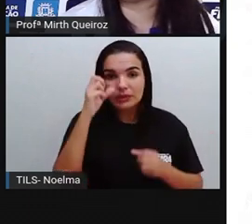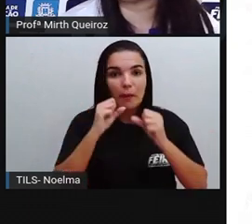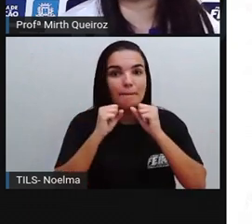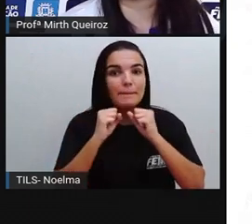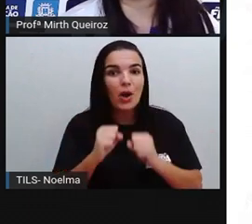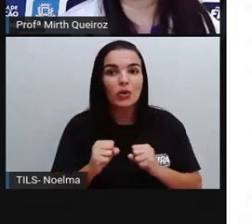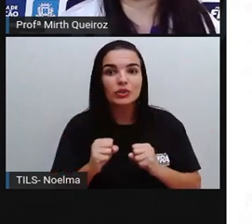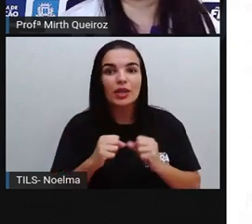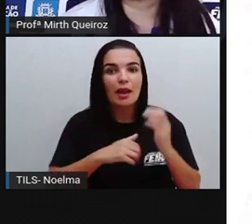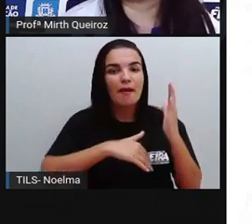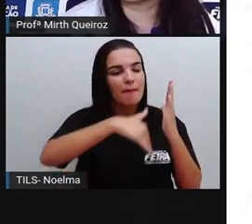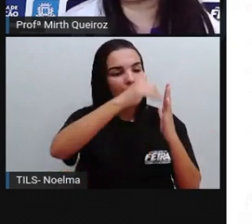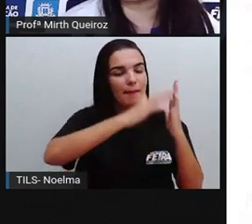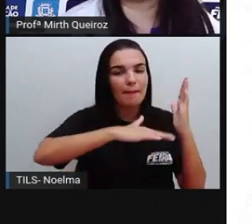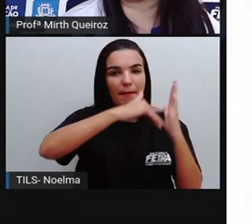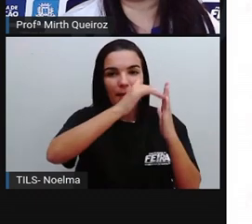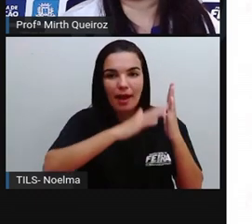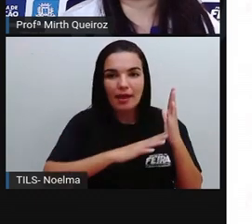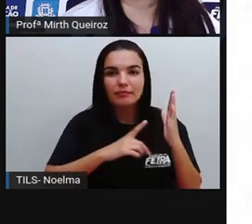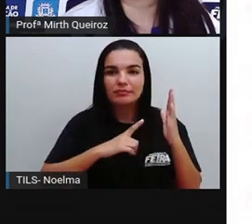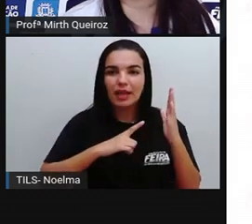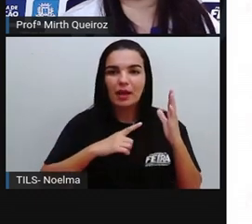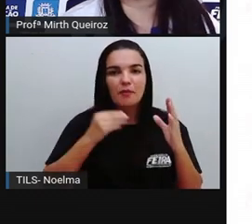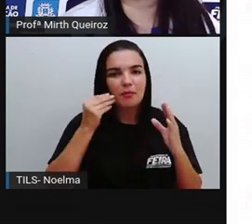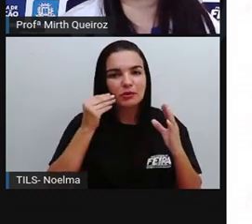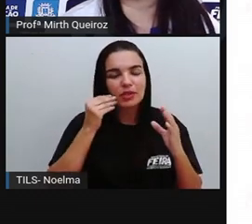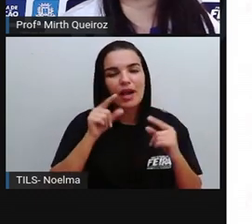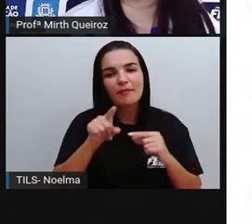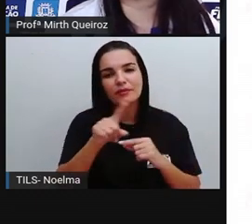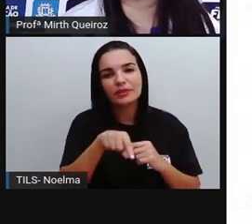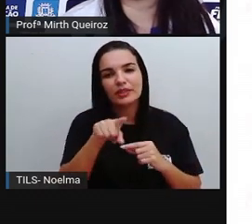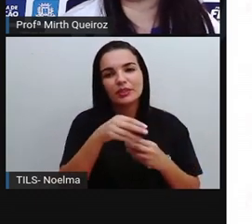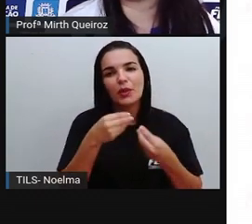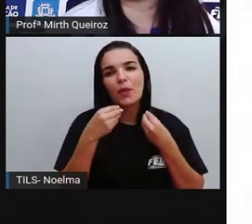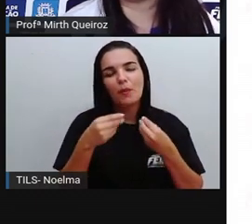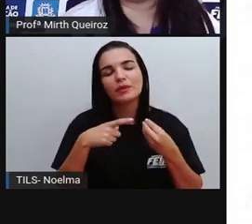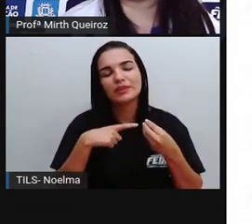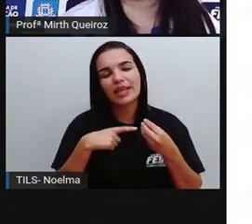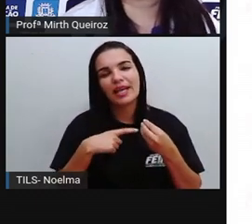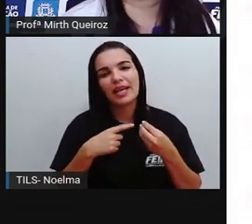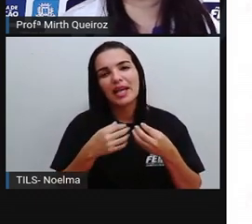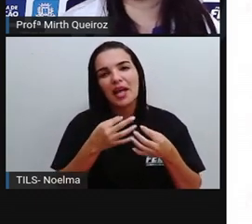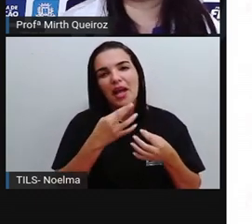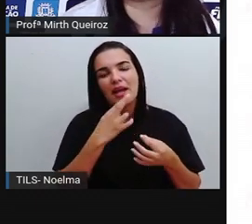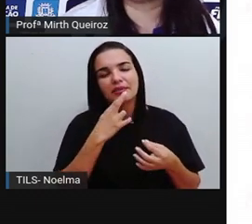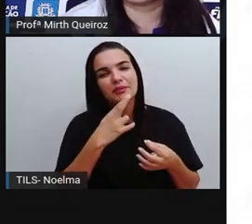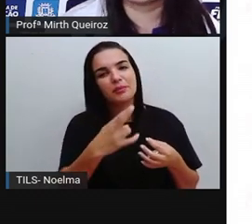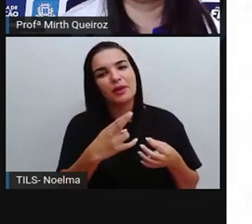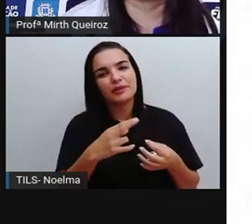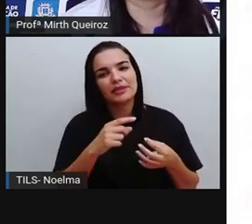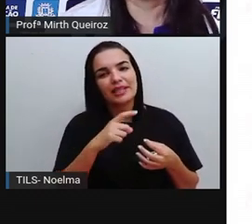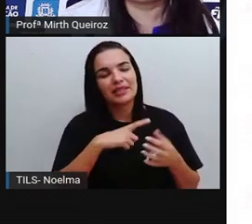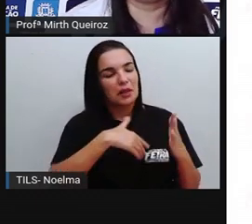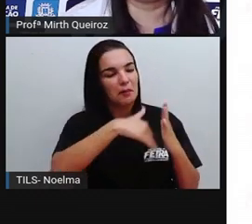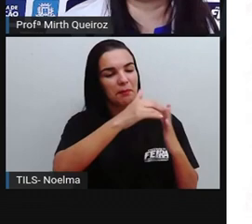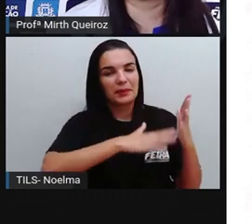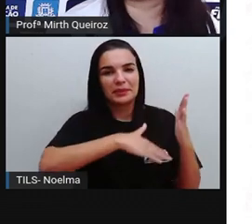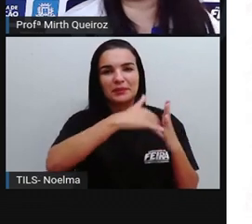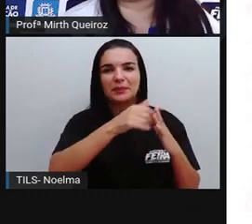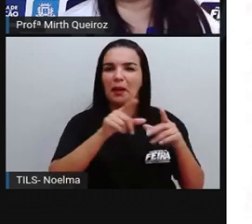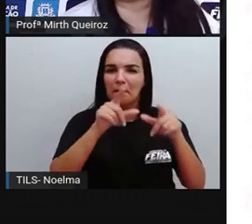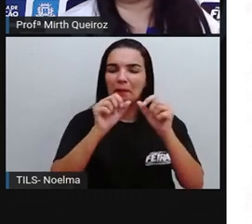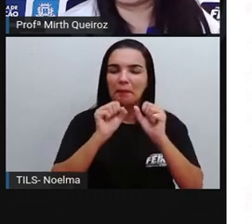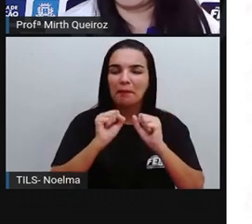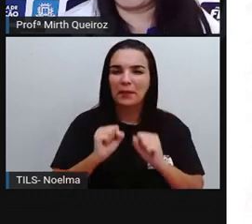sua ação imaginativa resultou na construção de pinturas. Então vocês vão perceber que é